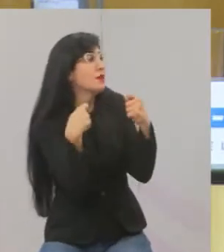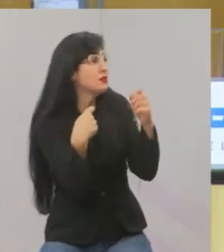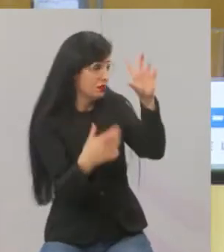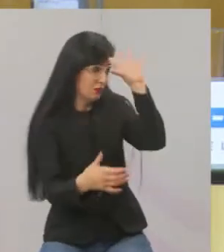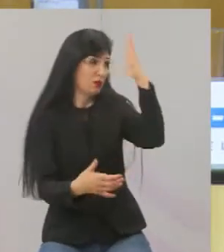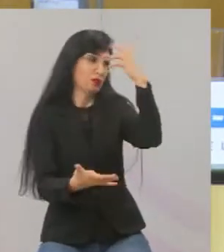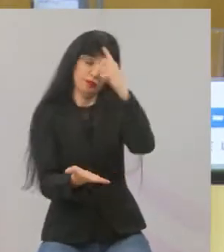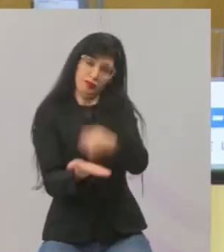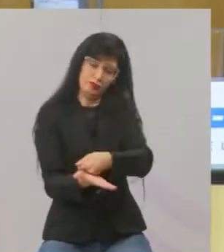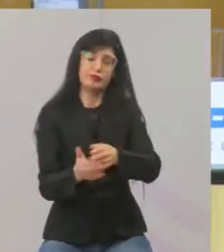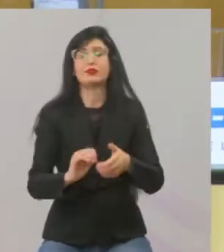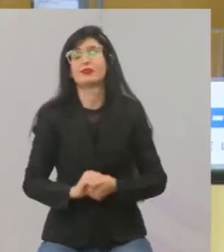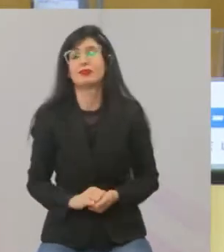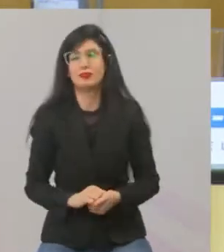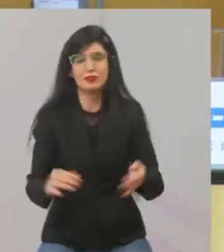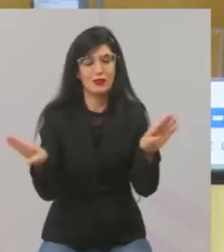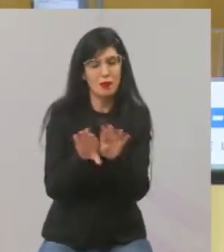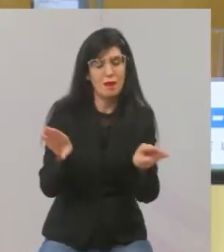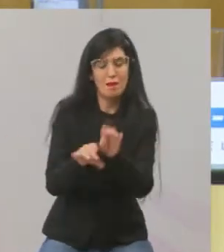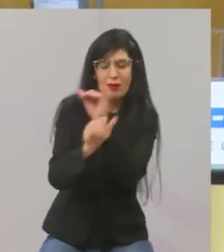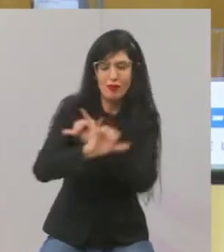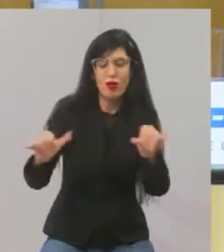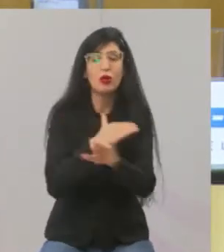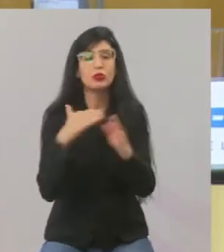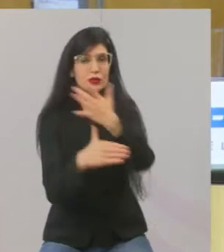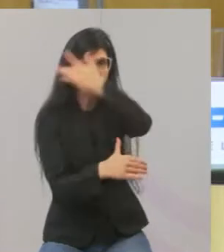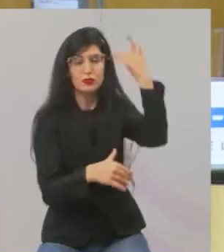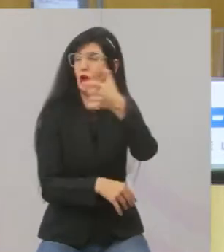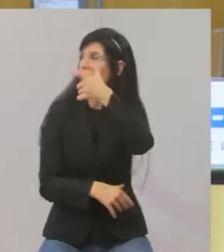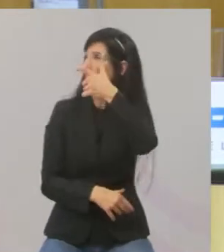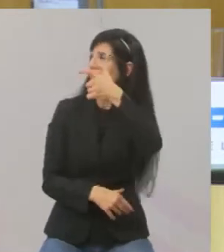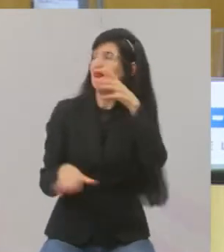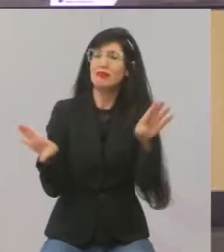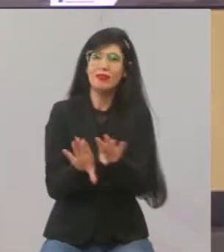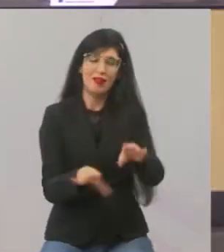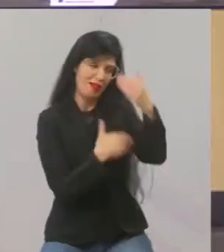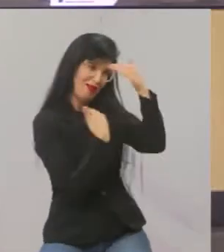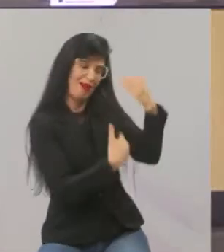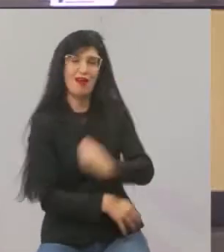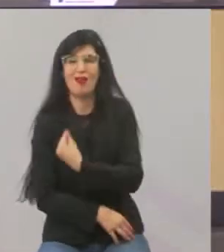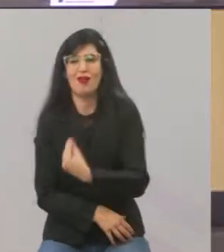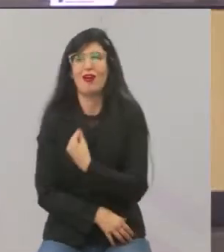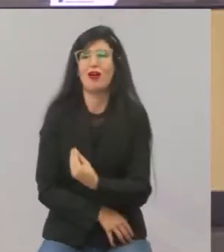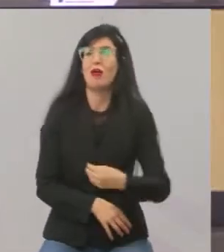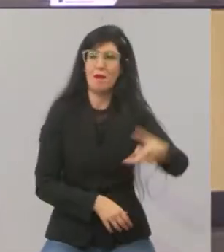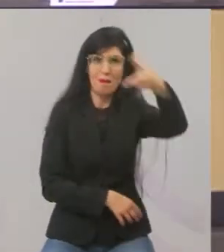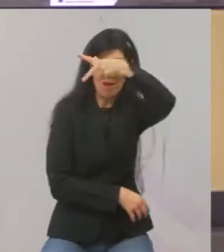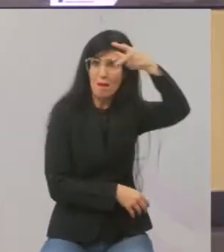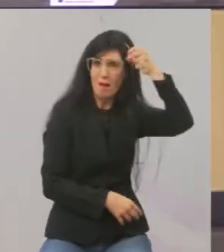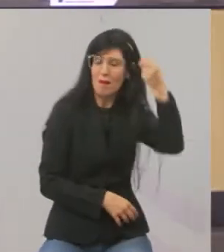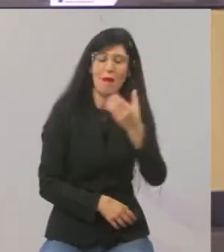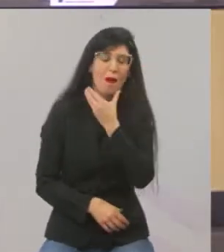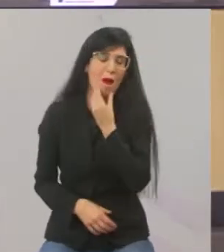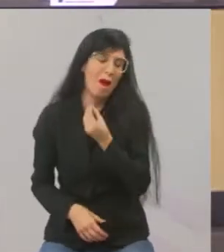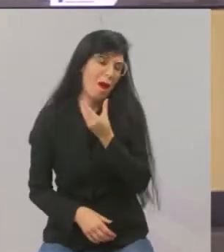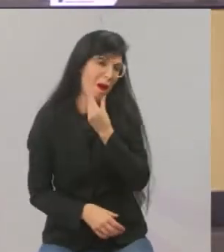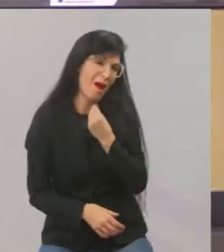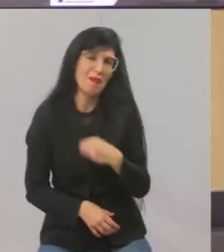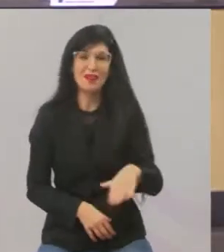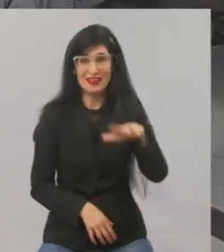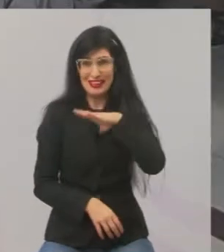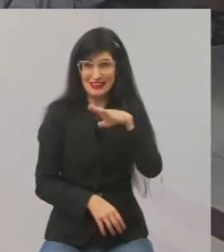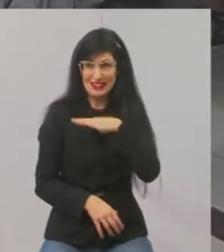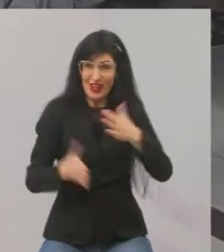de informar aos telespectadores e agradecer também a presença do senhor prefeito do nosso município, que